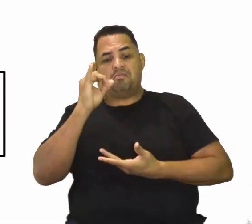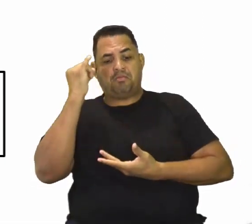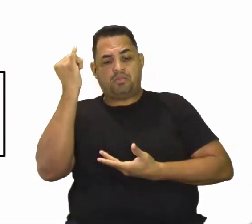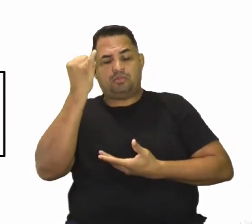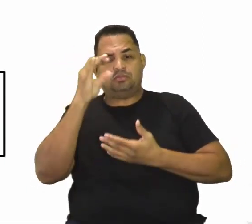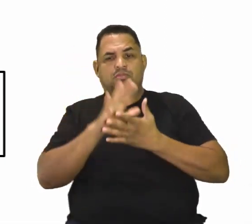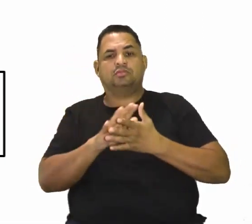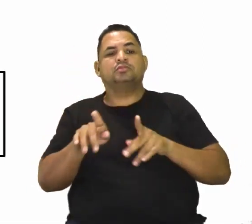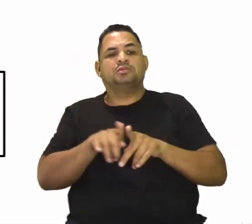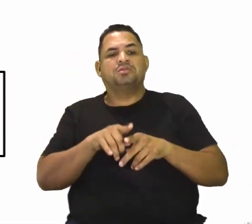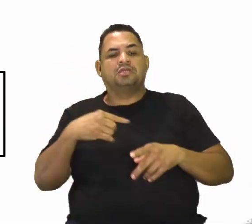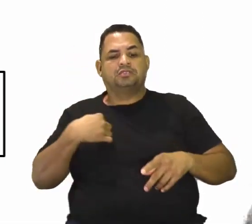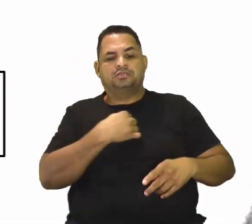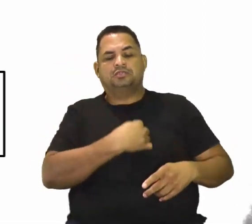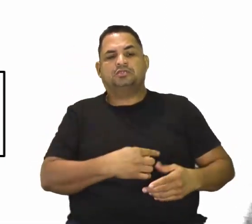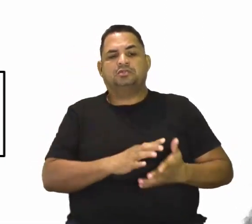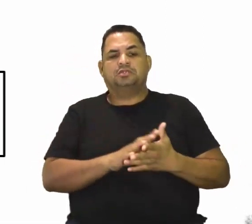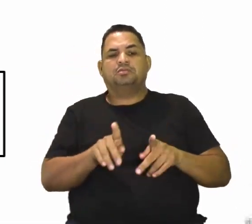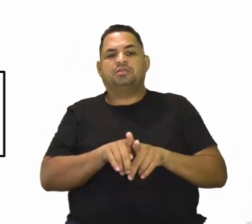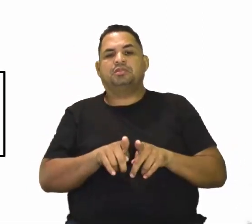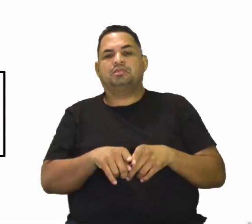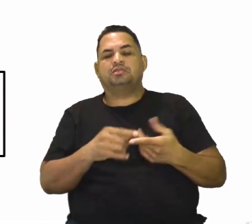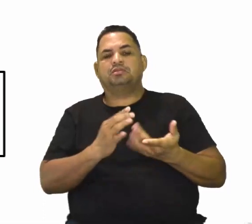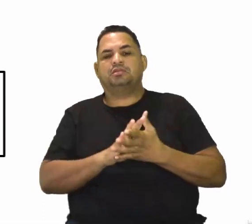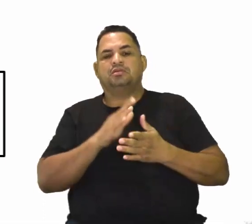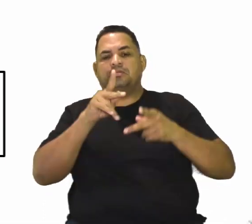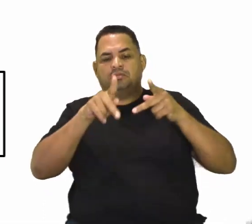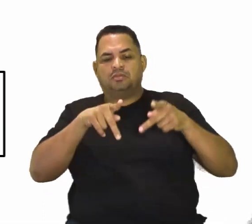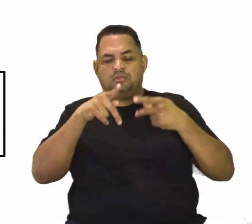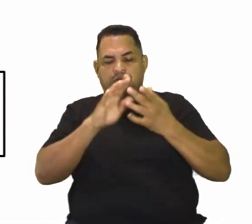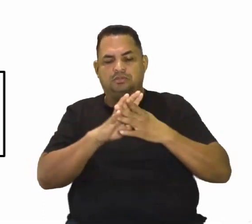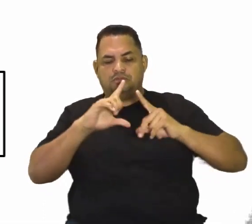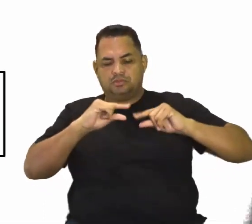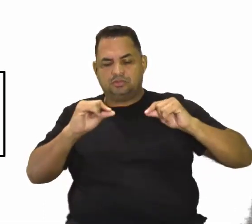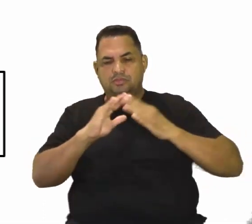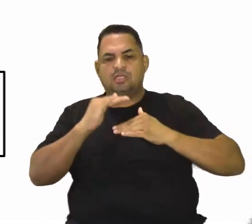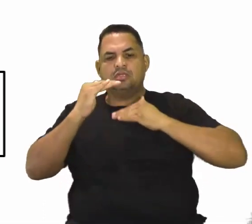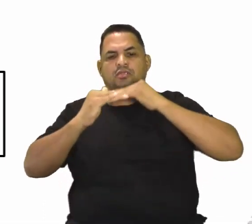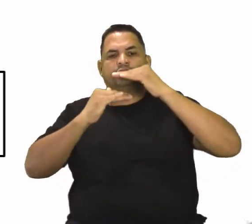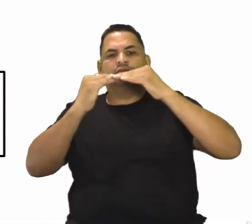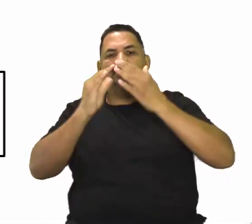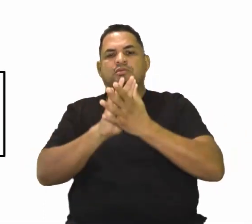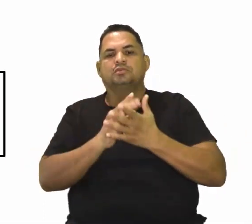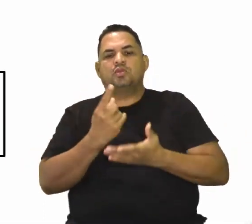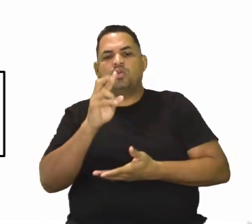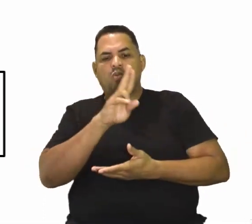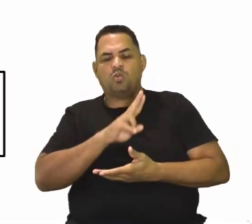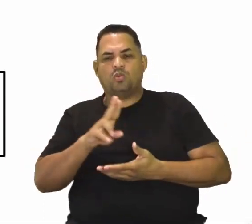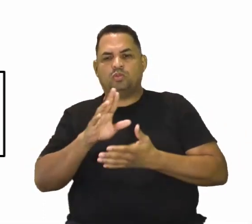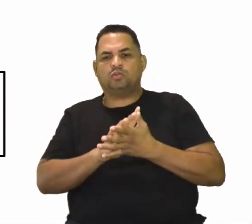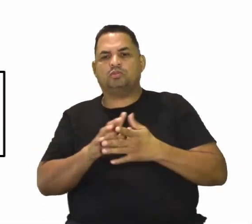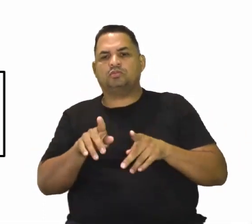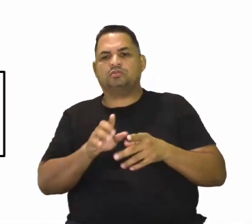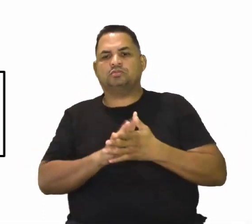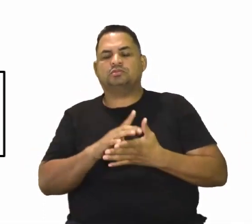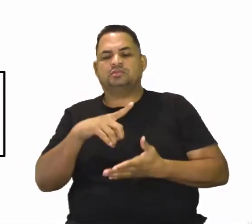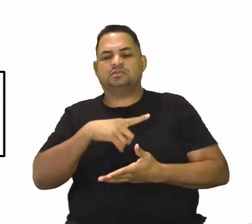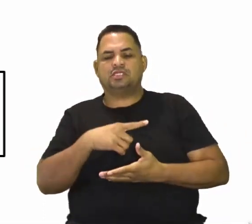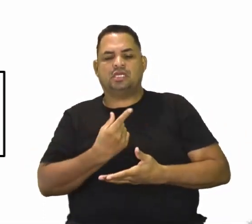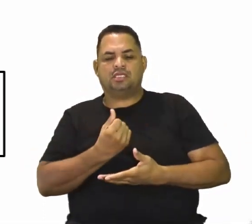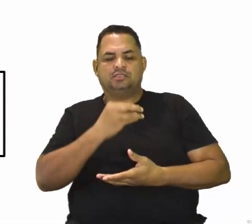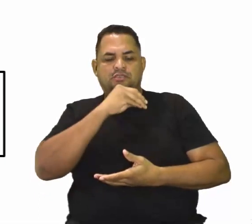investe muito nisso aí. A população japonesa possui elevado consumo, por quê? Porque eles têm um